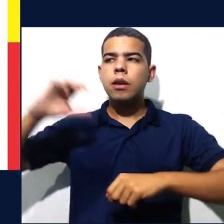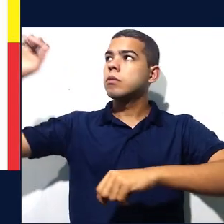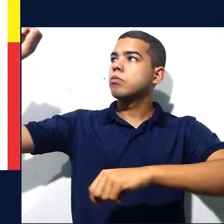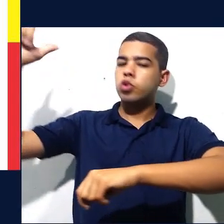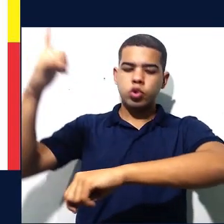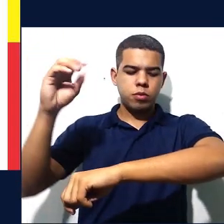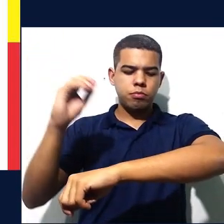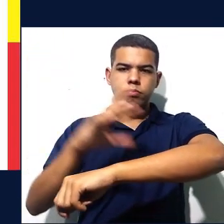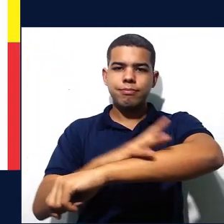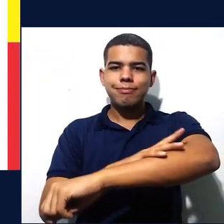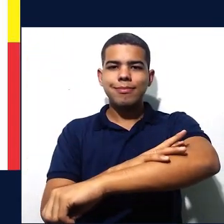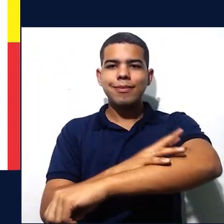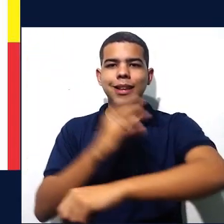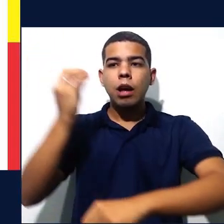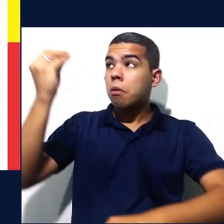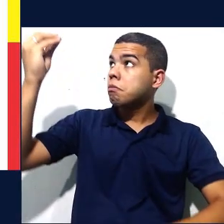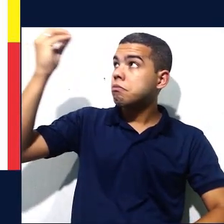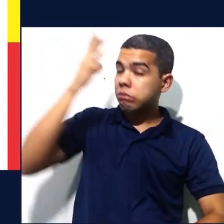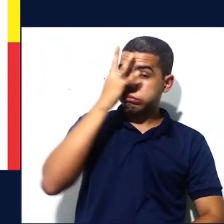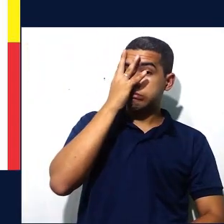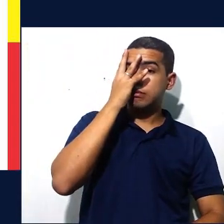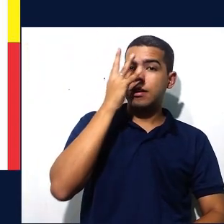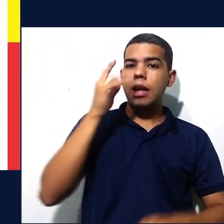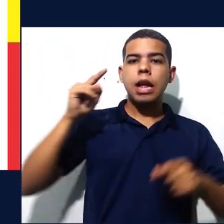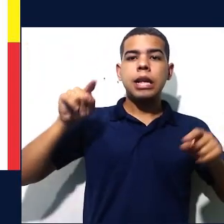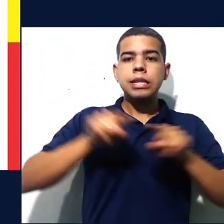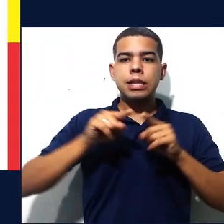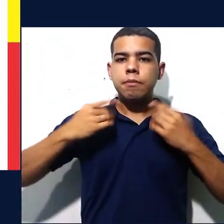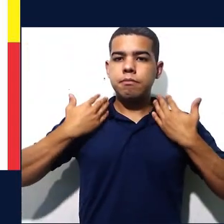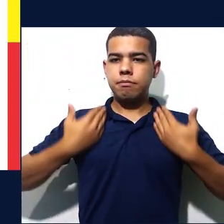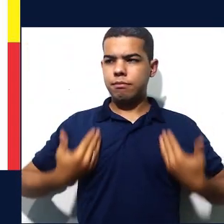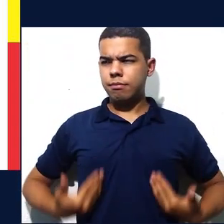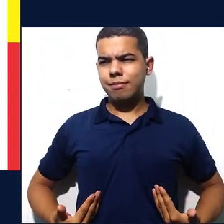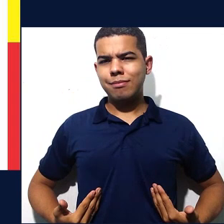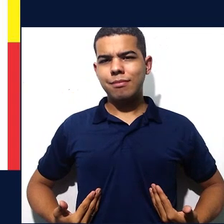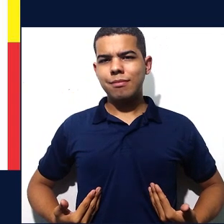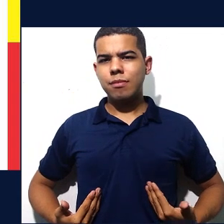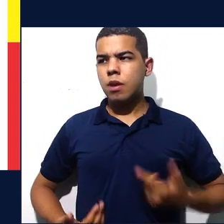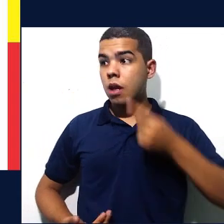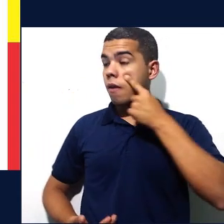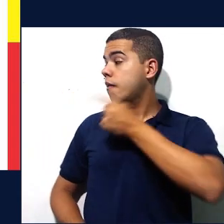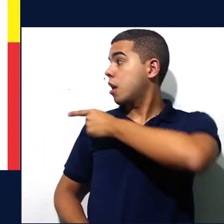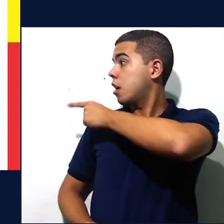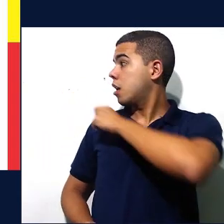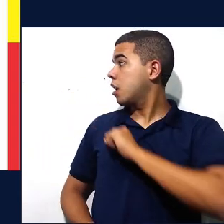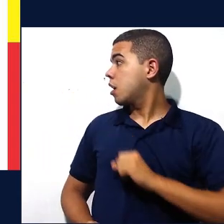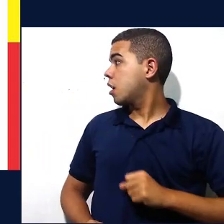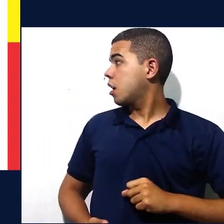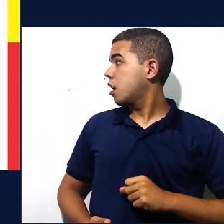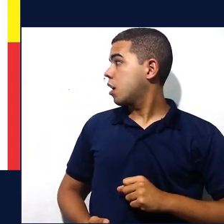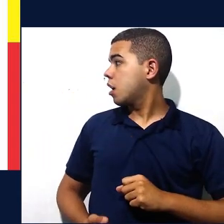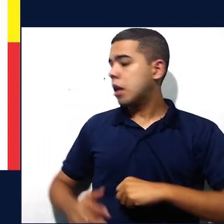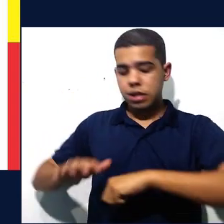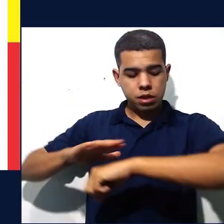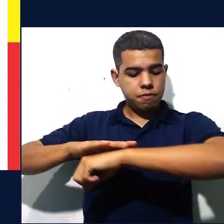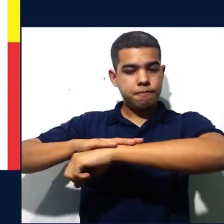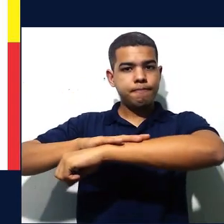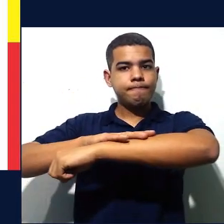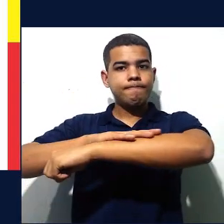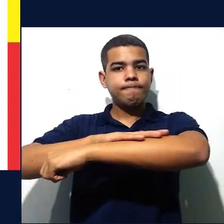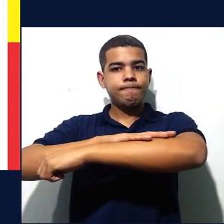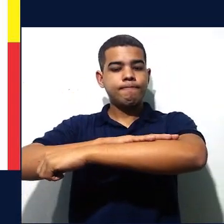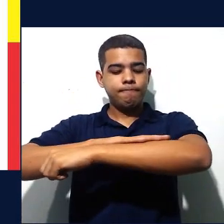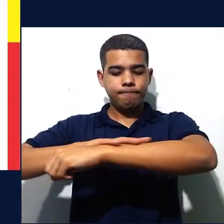como face, mãos e o tronco. Nessa imagem que vocês podem observar aí na telinha, a gente vê o câncer